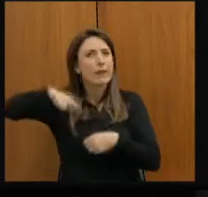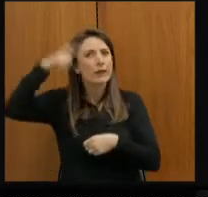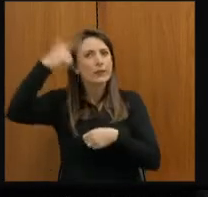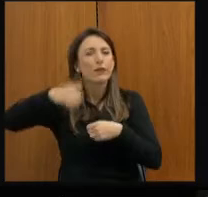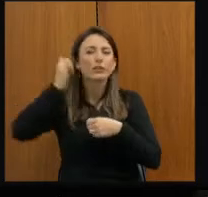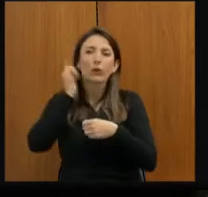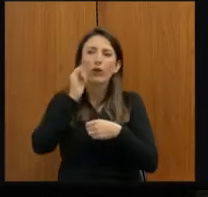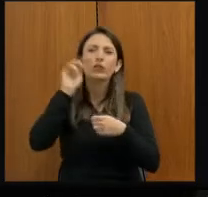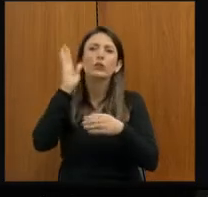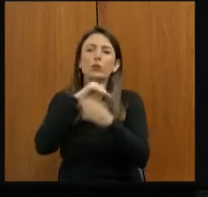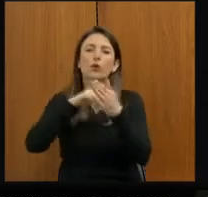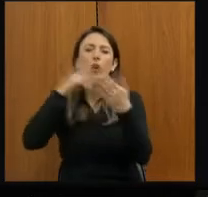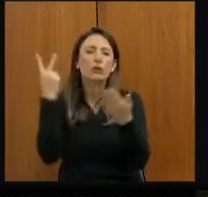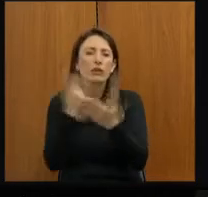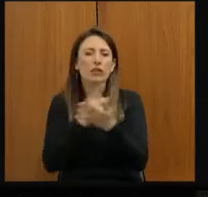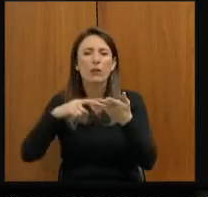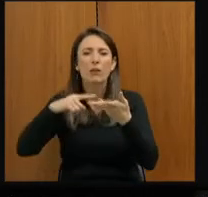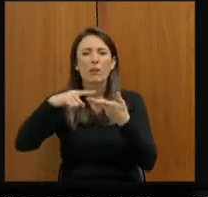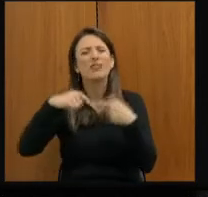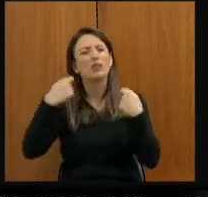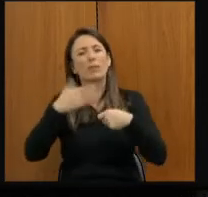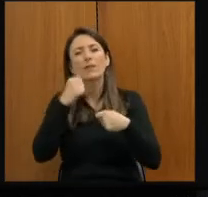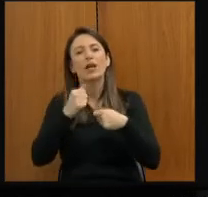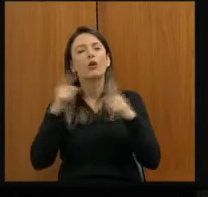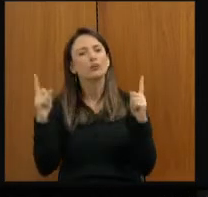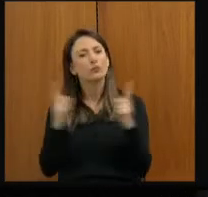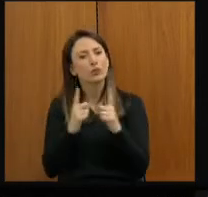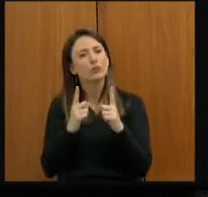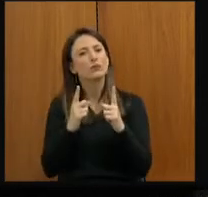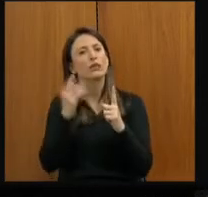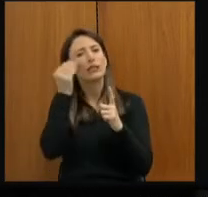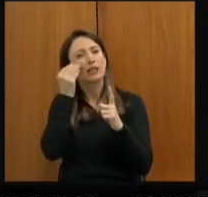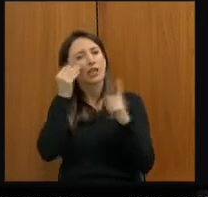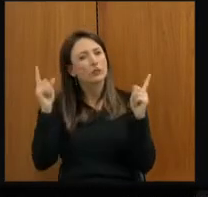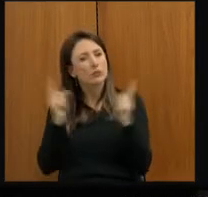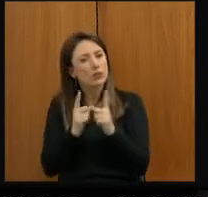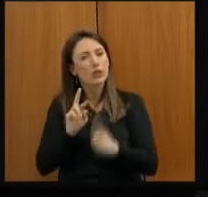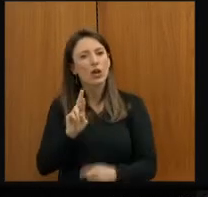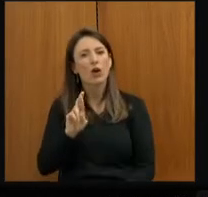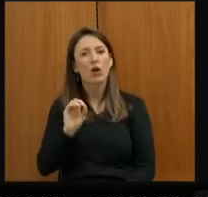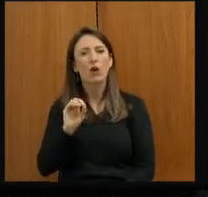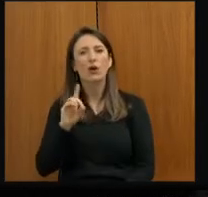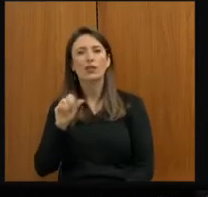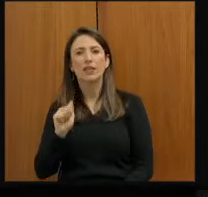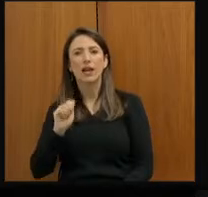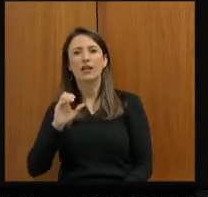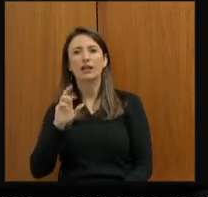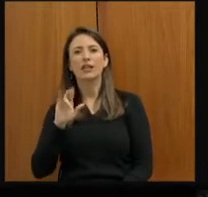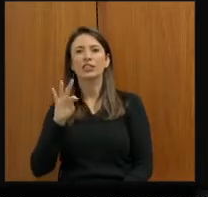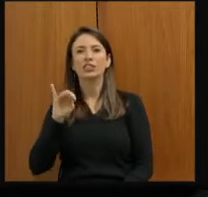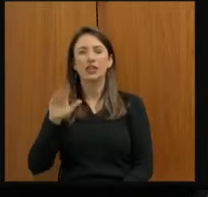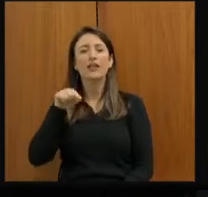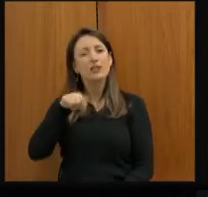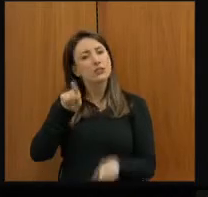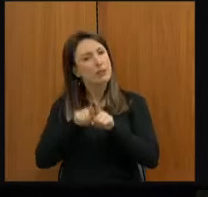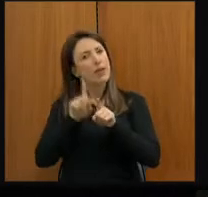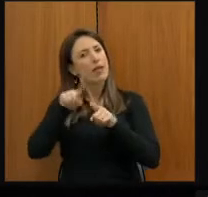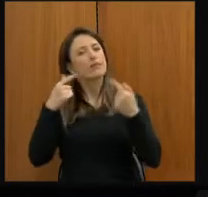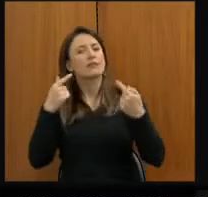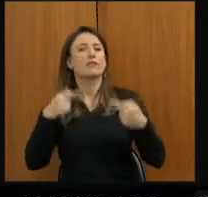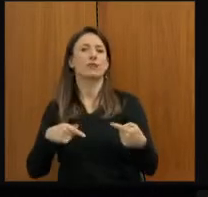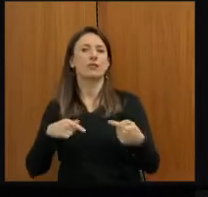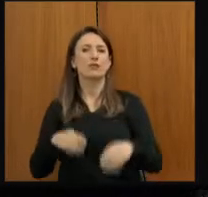ideia de melhor recortar a roda crítica é uma é uma da fio Presidente é pode passar pode até